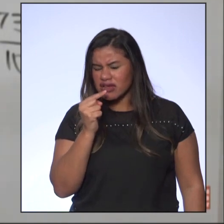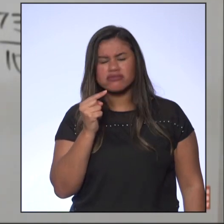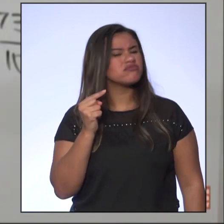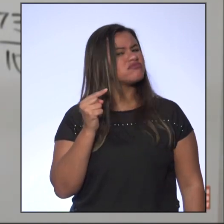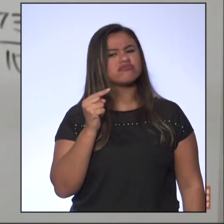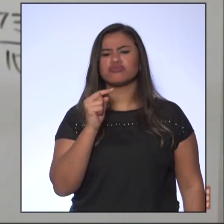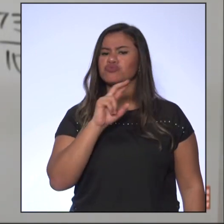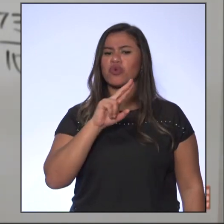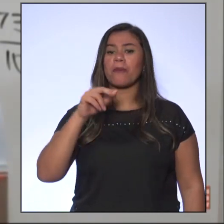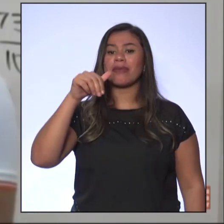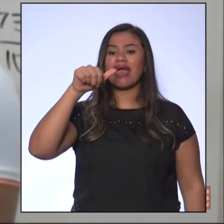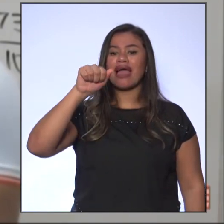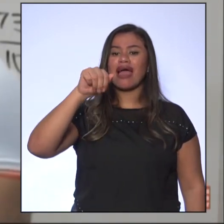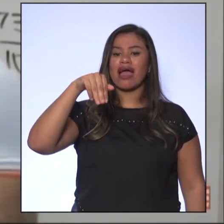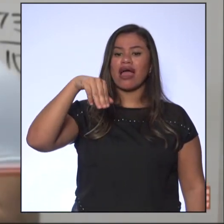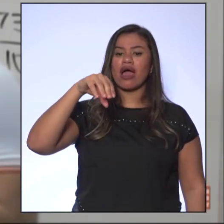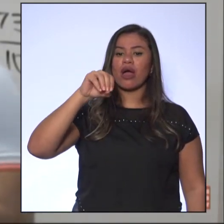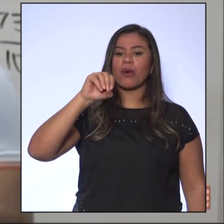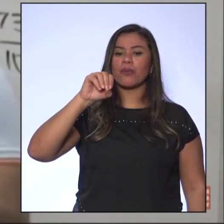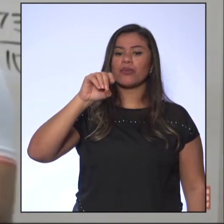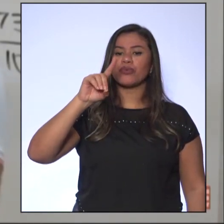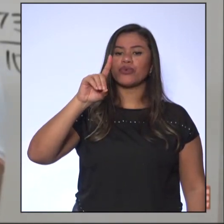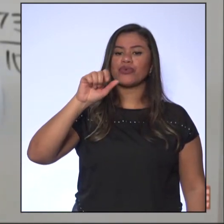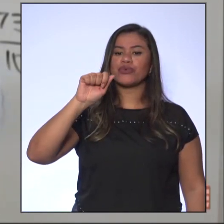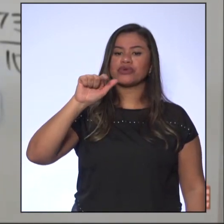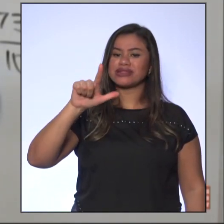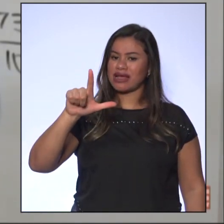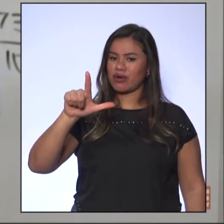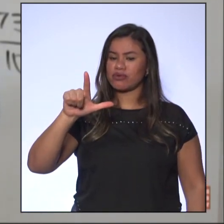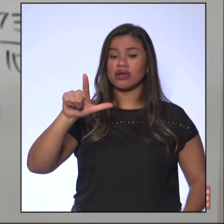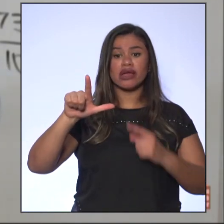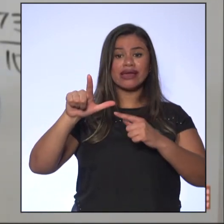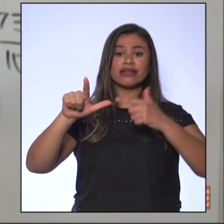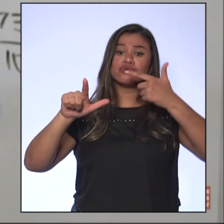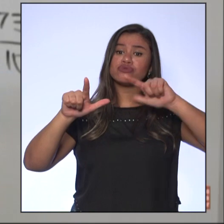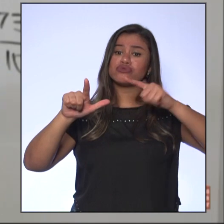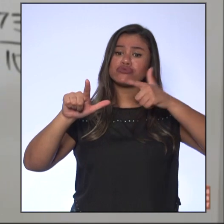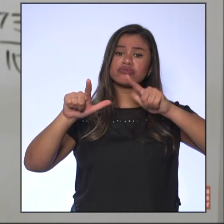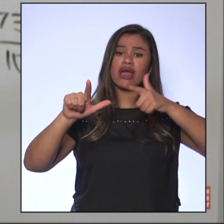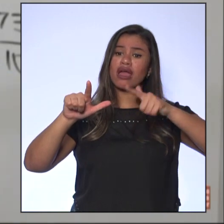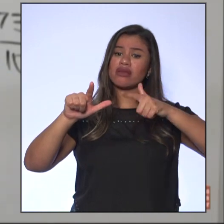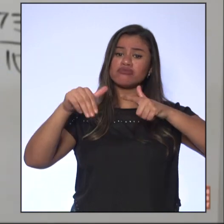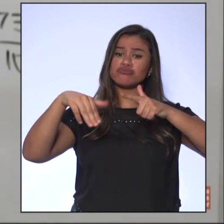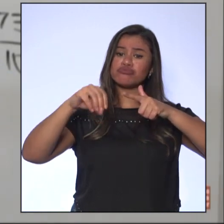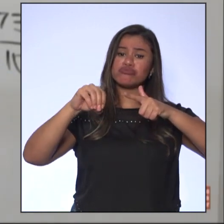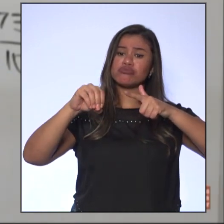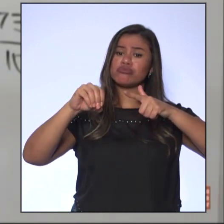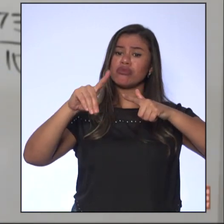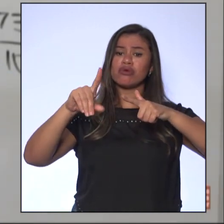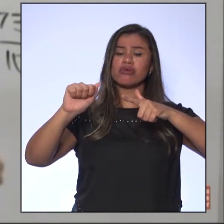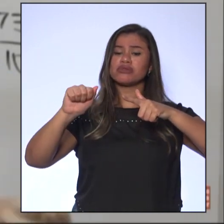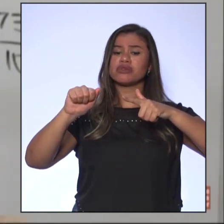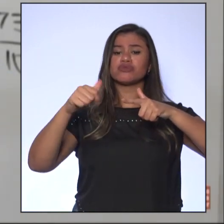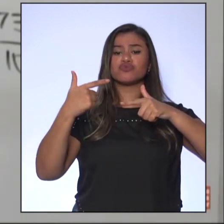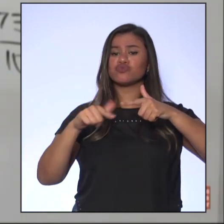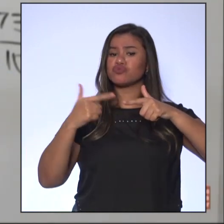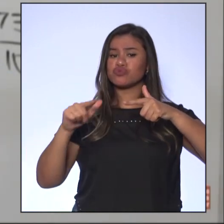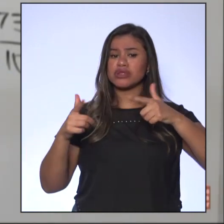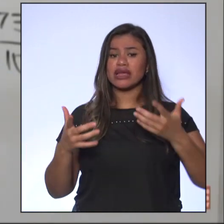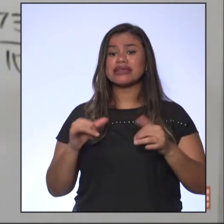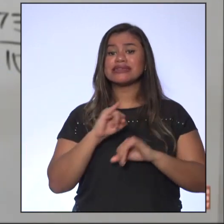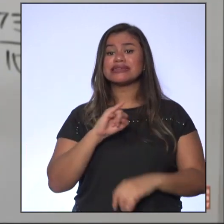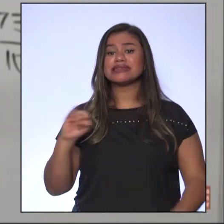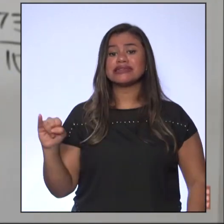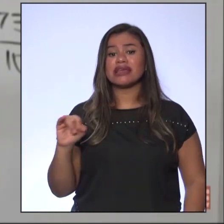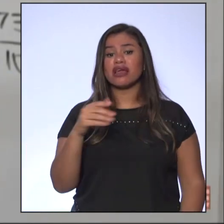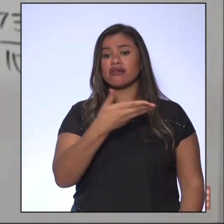Não entendi. Lembra que eu falei? Moda é o elemento que mais aparece. Então tem que ter alguém com uma quantidade inferior.